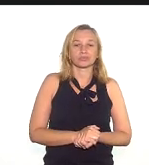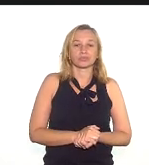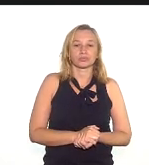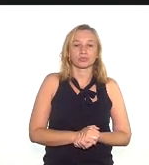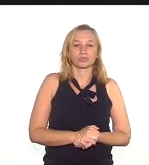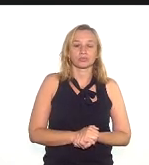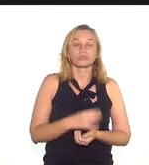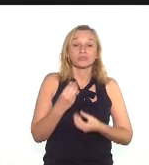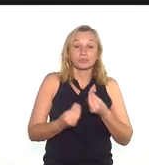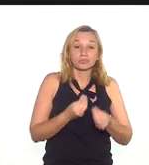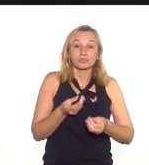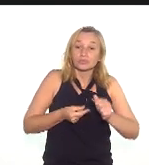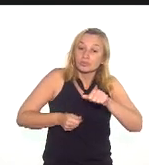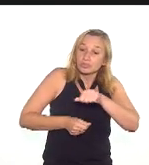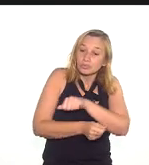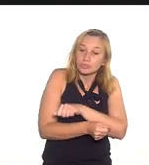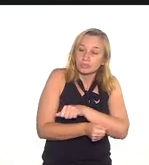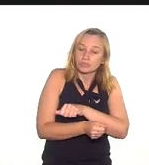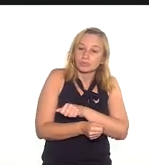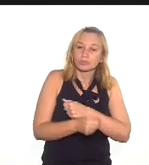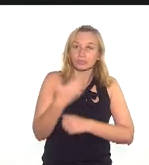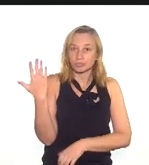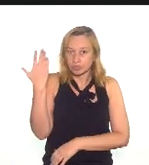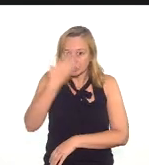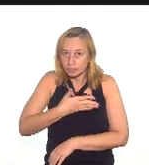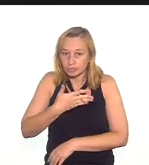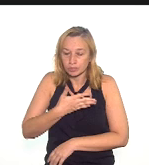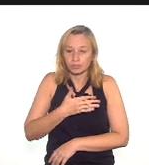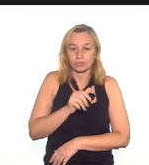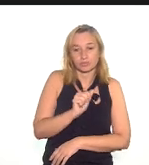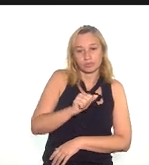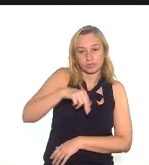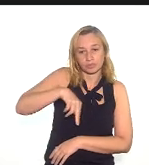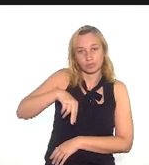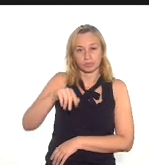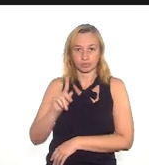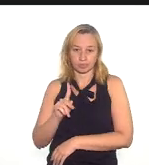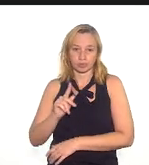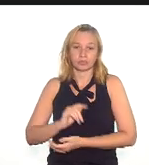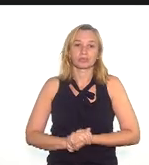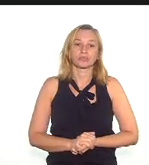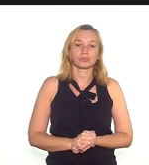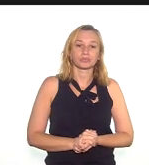e de como esse investimento deve ser comprovado à ANP.